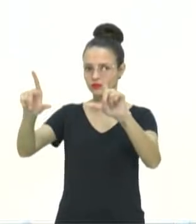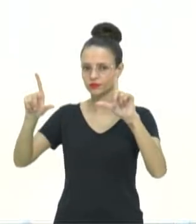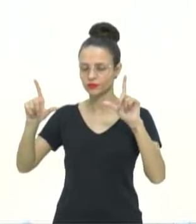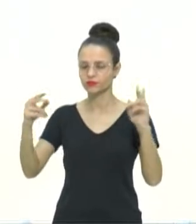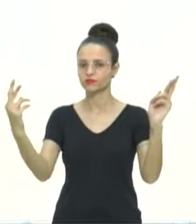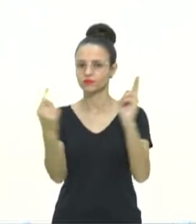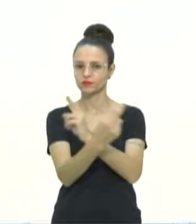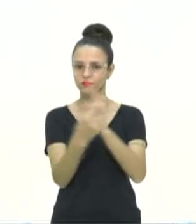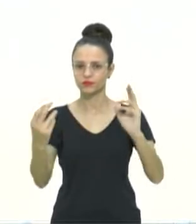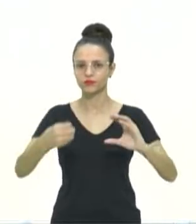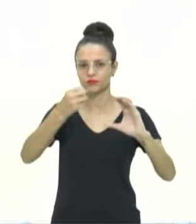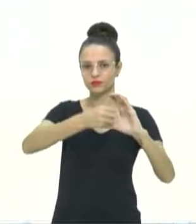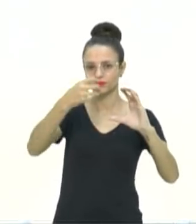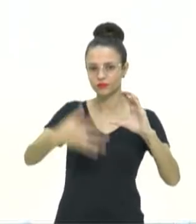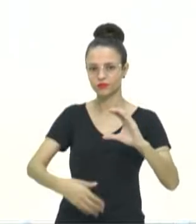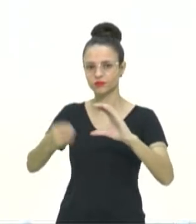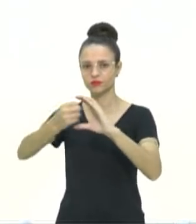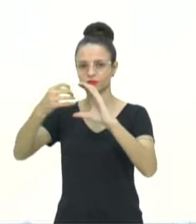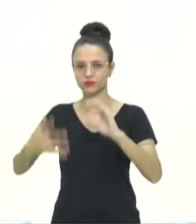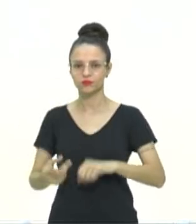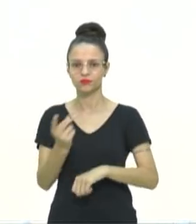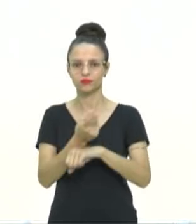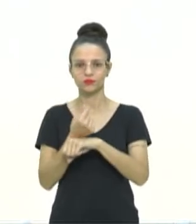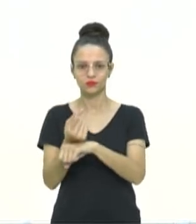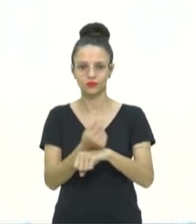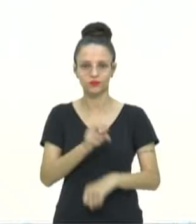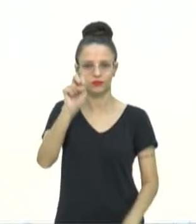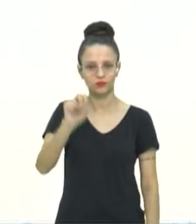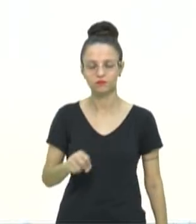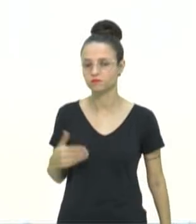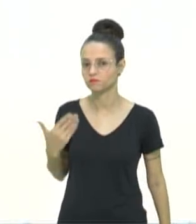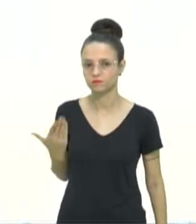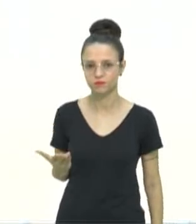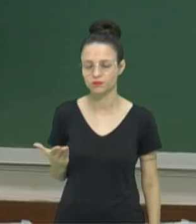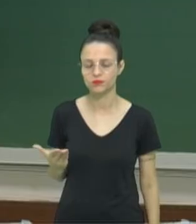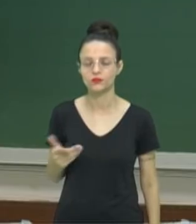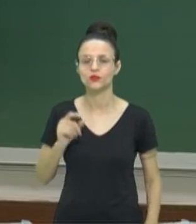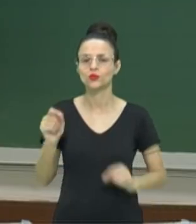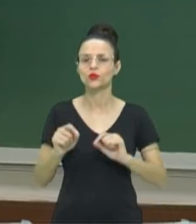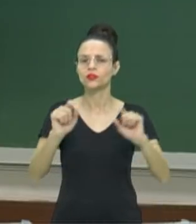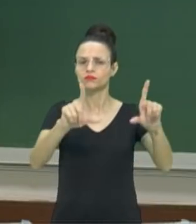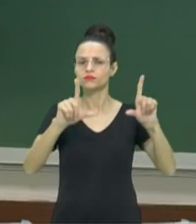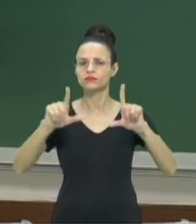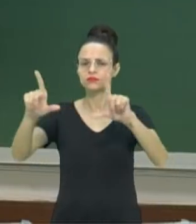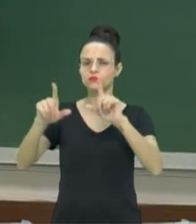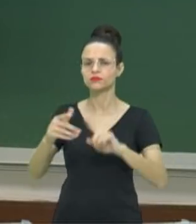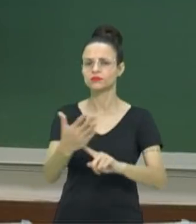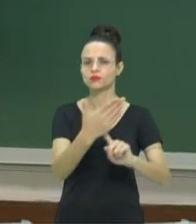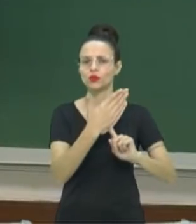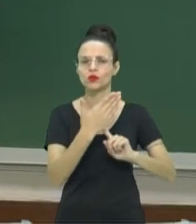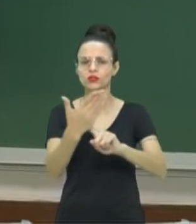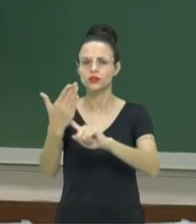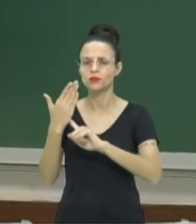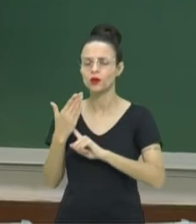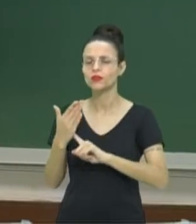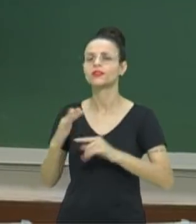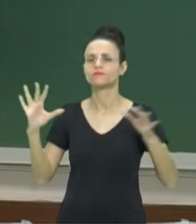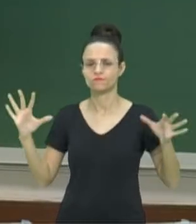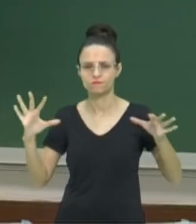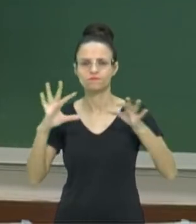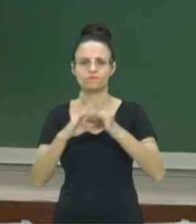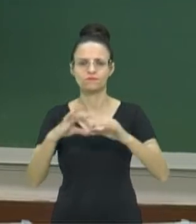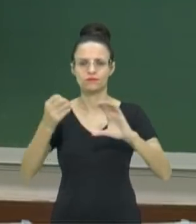imagem, com as características da economia da região sul? Então, o que essa imagem traz para nós que tem a ver